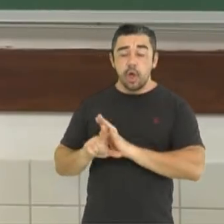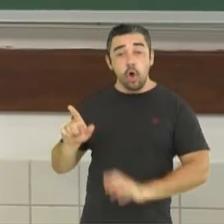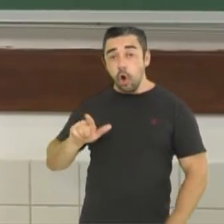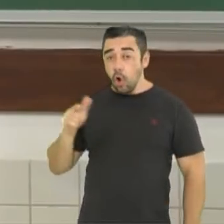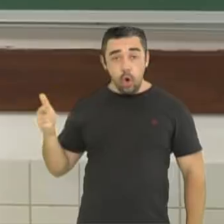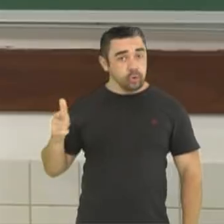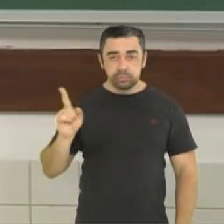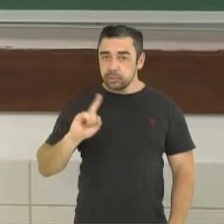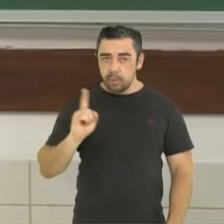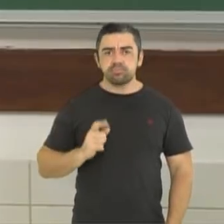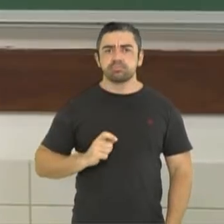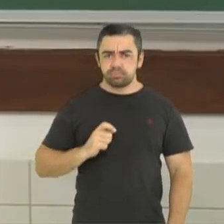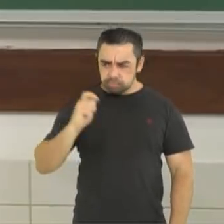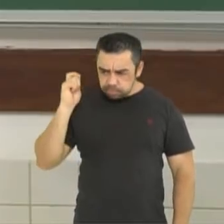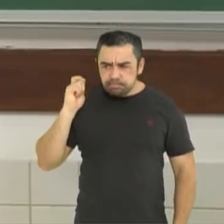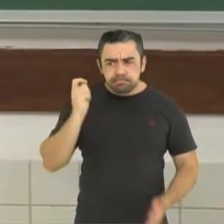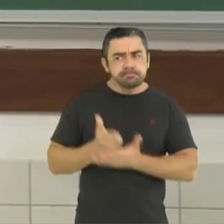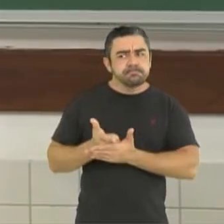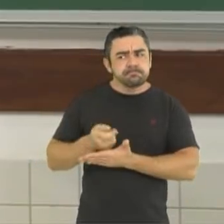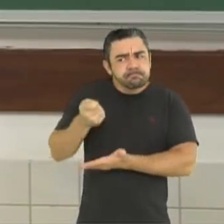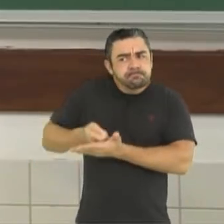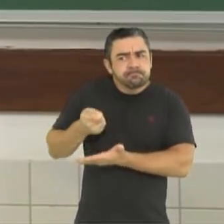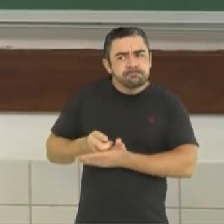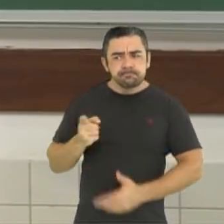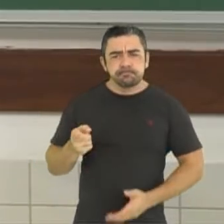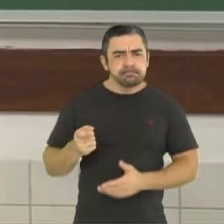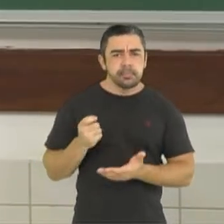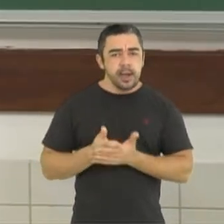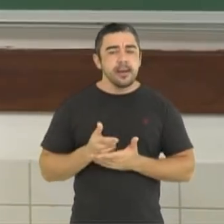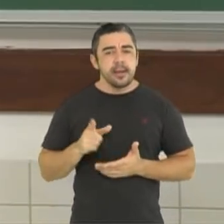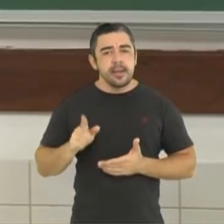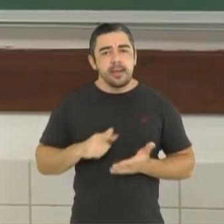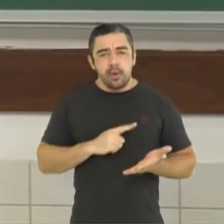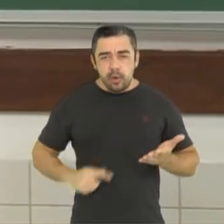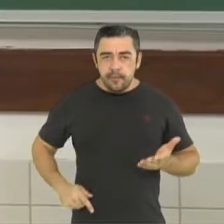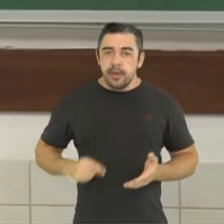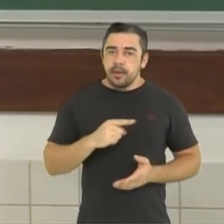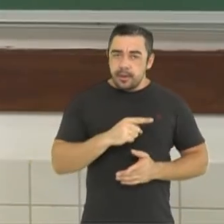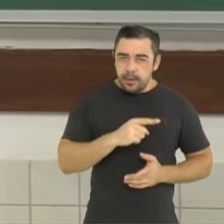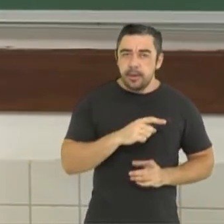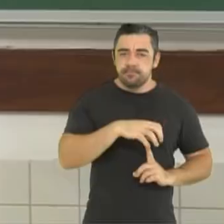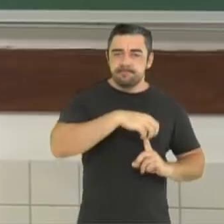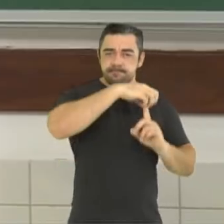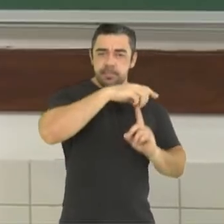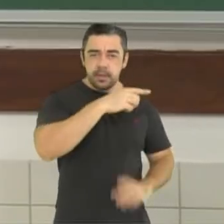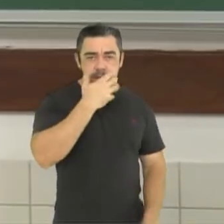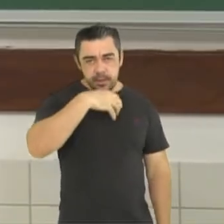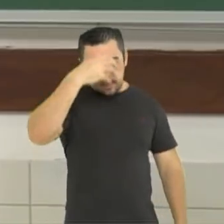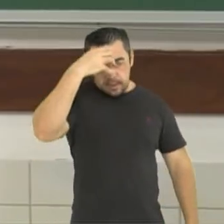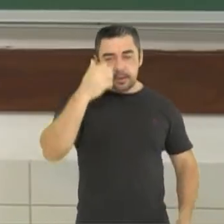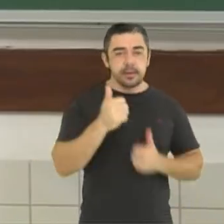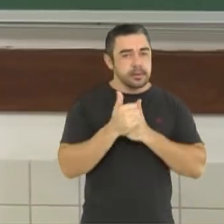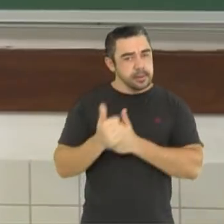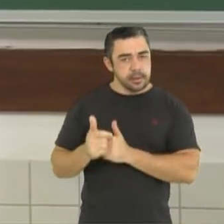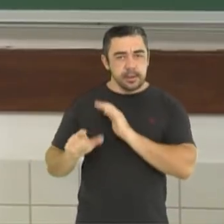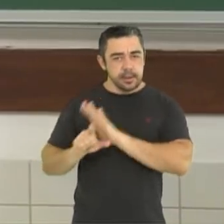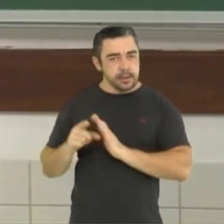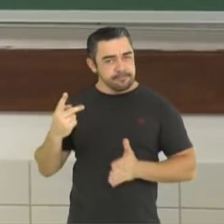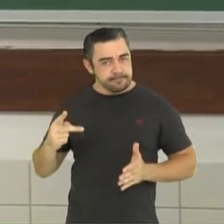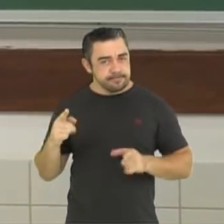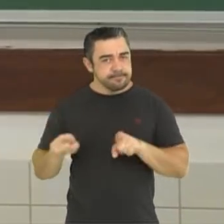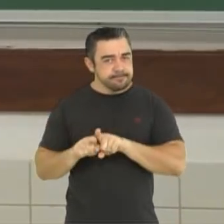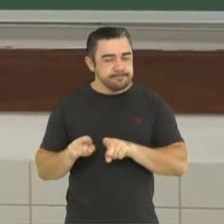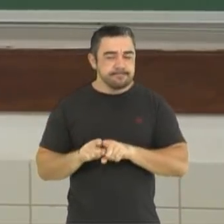não eram forçados e daí eram governados por este governador maior e tinham que seguir as suas leis